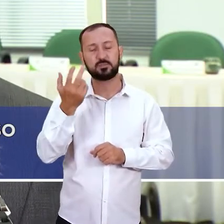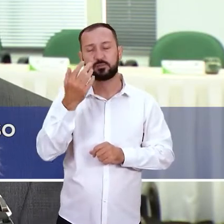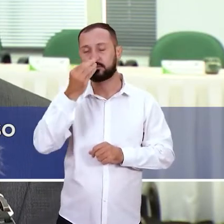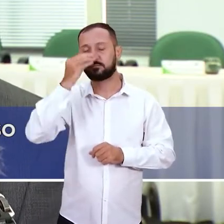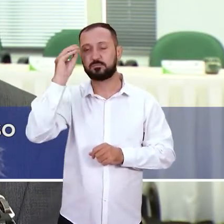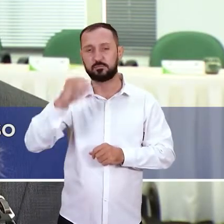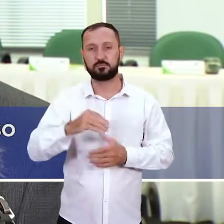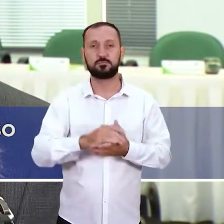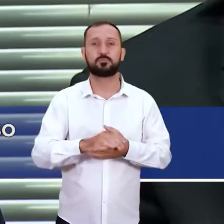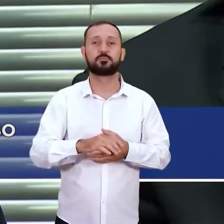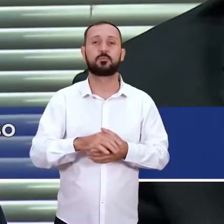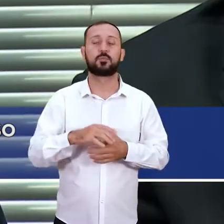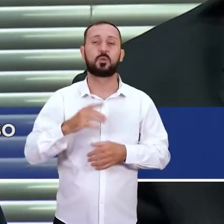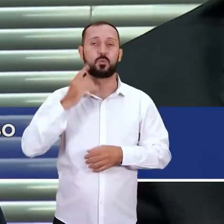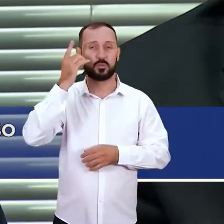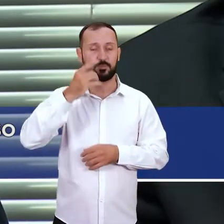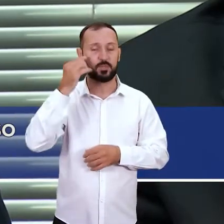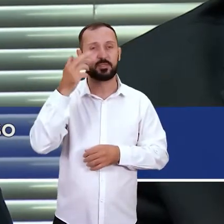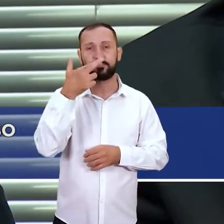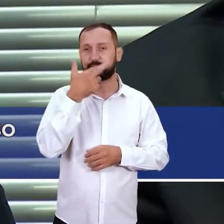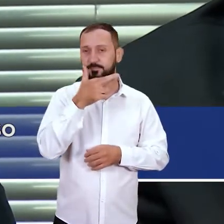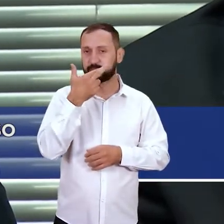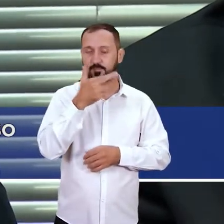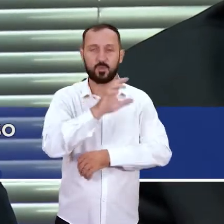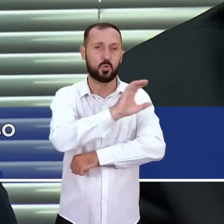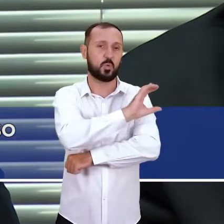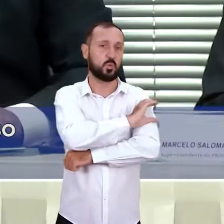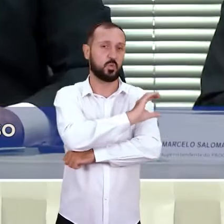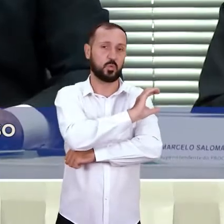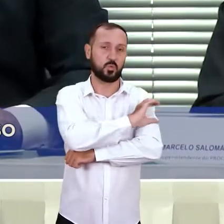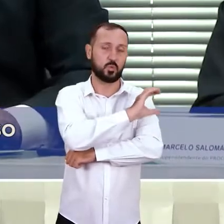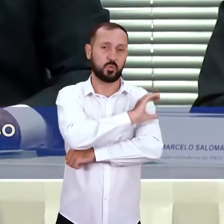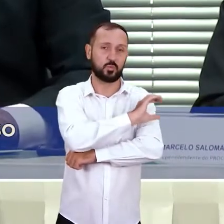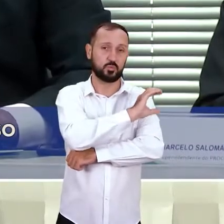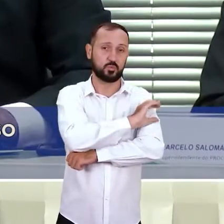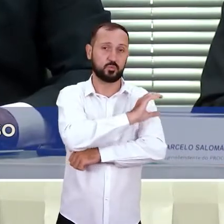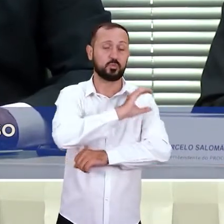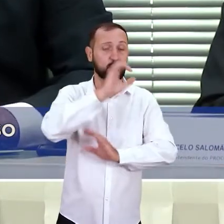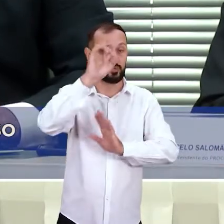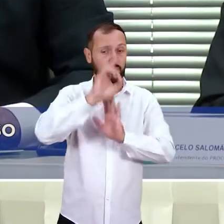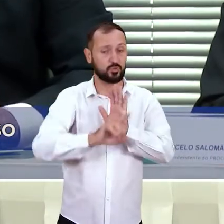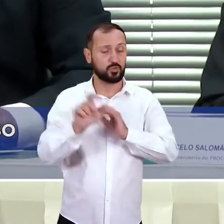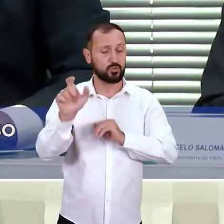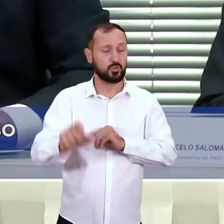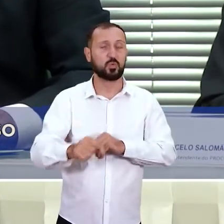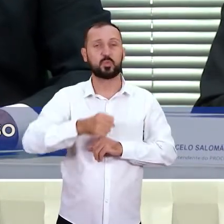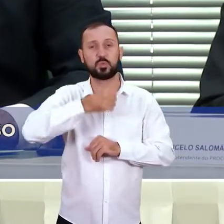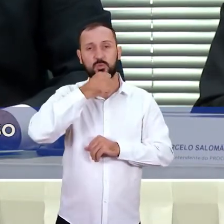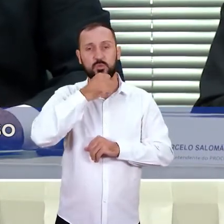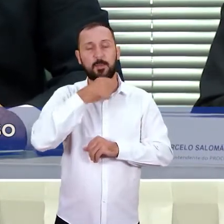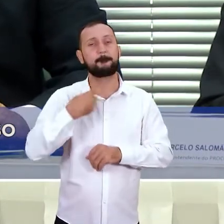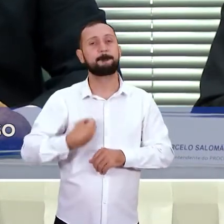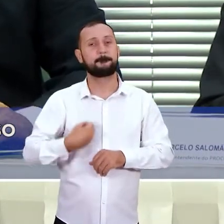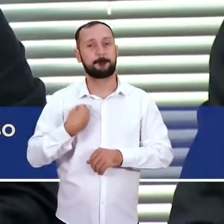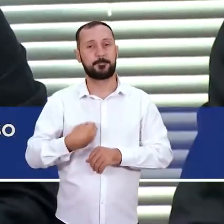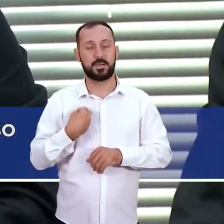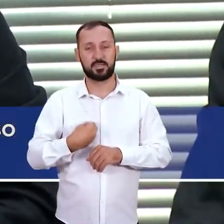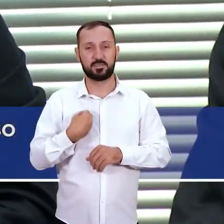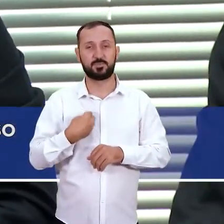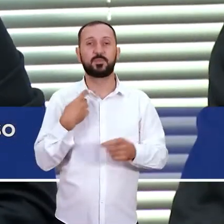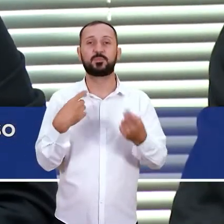sendo negligenciados. O deputado Renato Câmara, do MDB, coordenador da Frente Parlamentar em Defesa dos Direitos da Pessoa